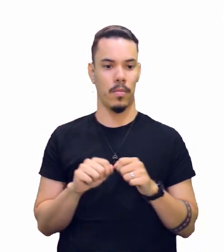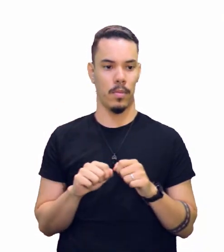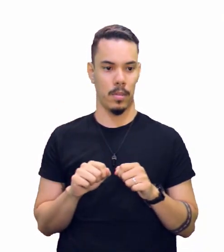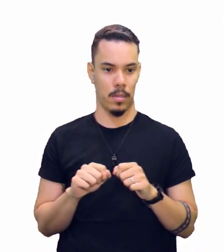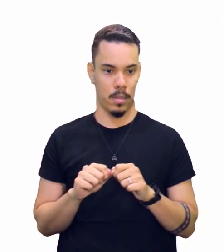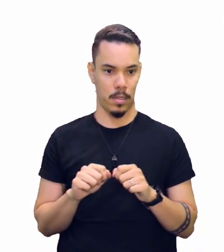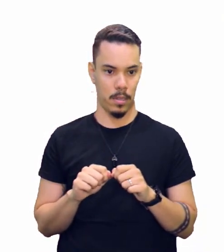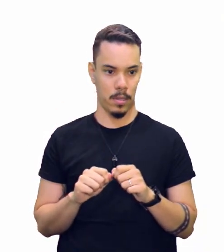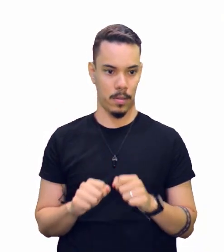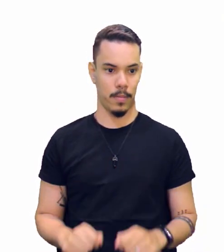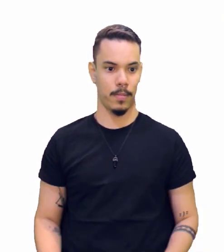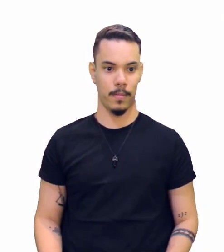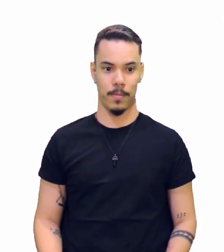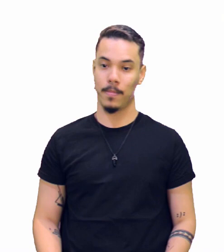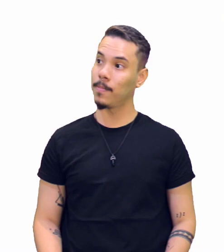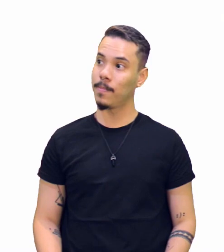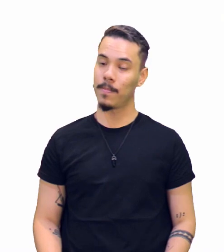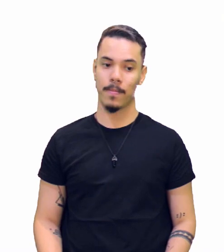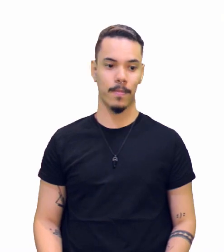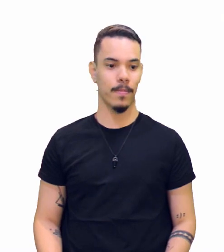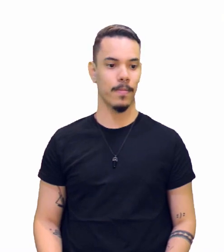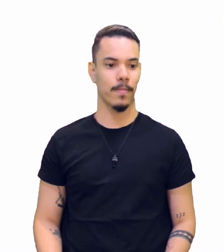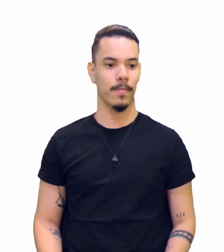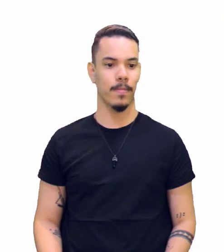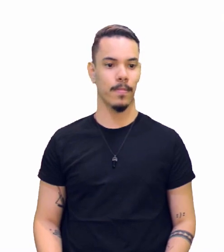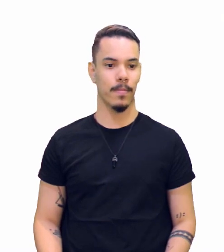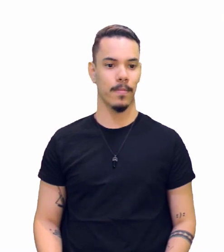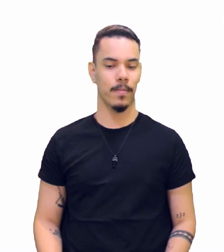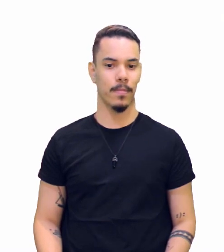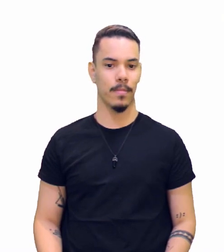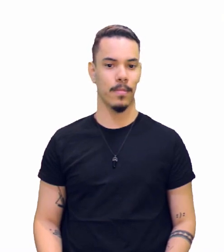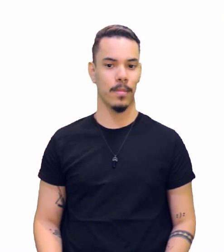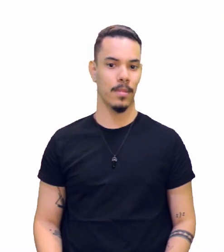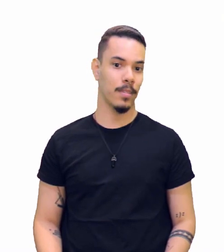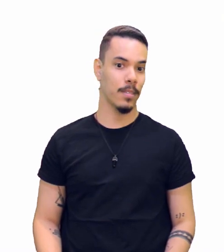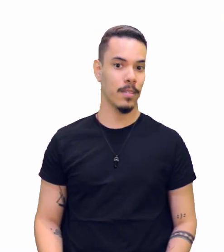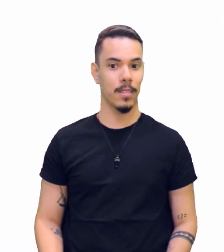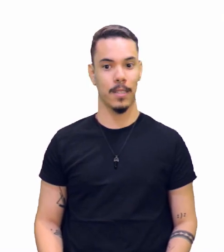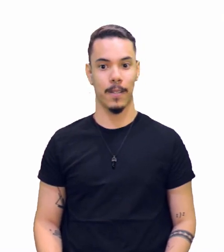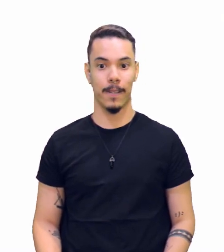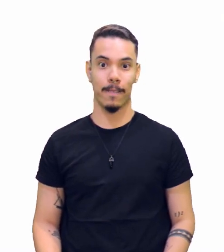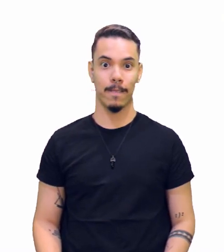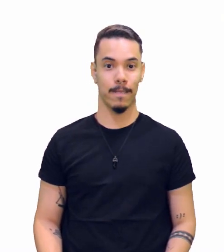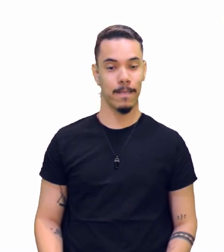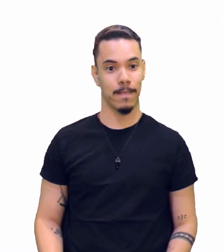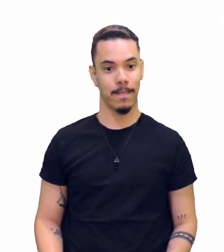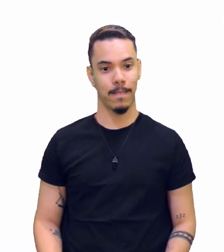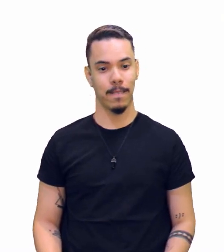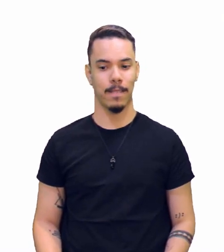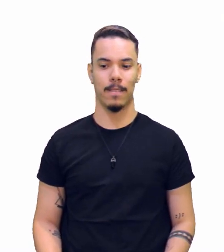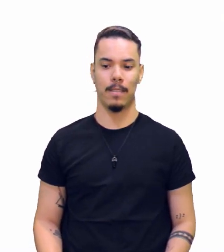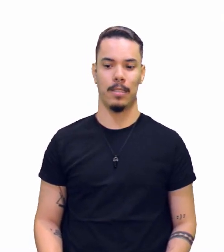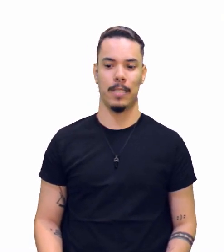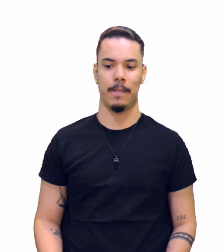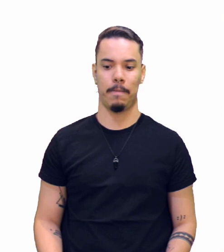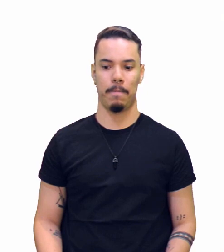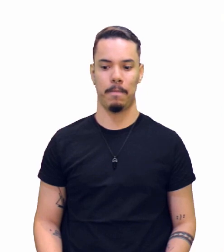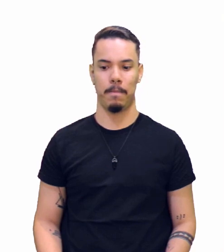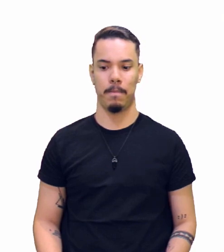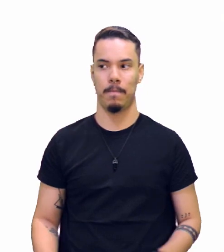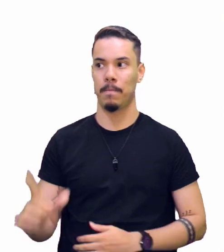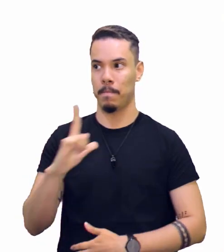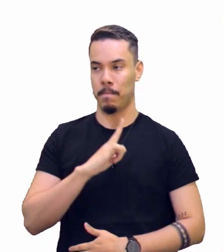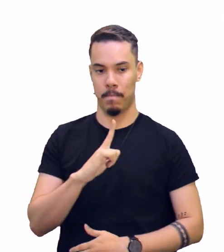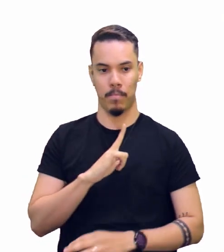ã Ó eu falei que o fazer que foi uma loucura aqui então a gente tem aqui essa